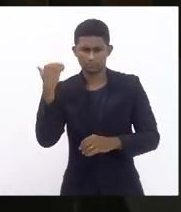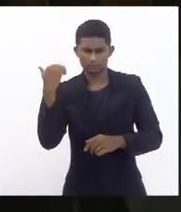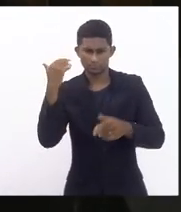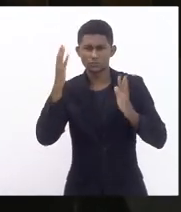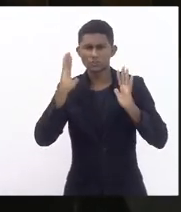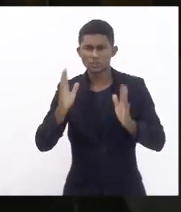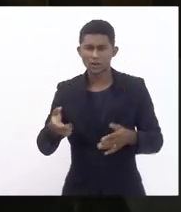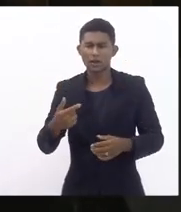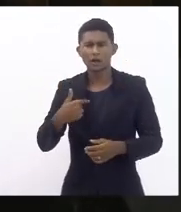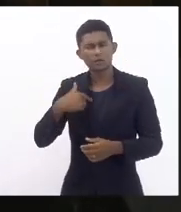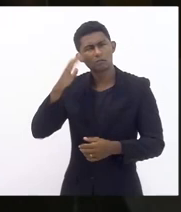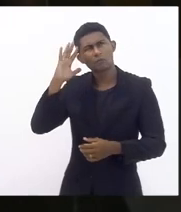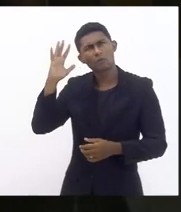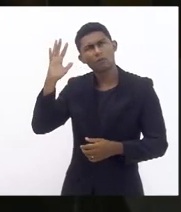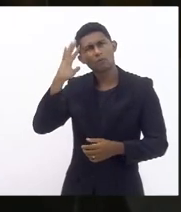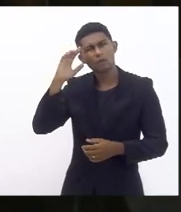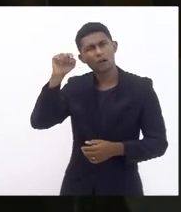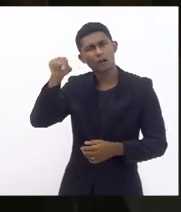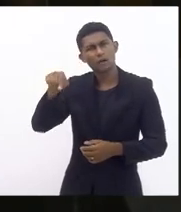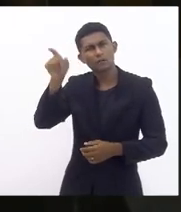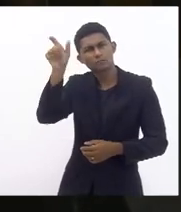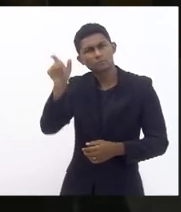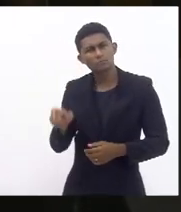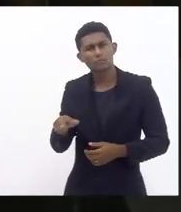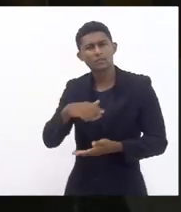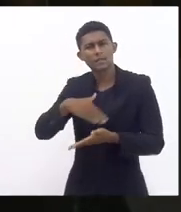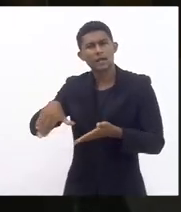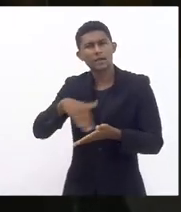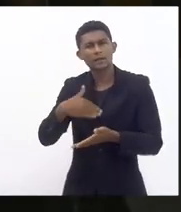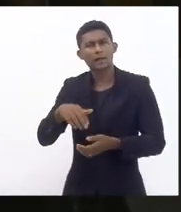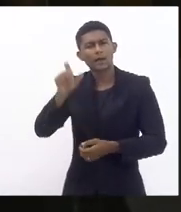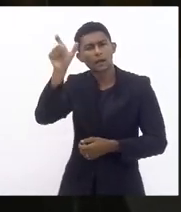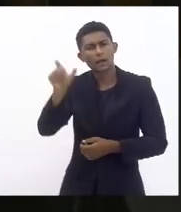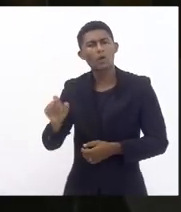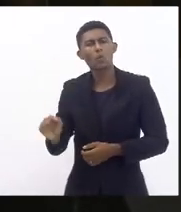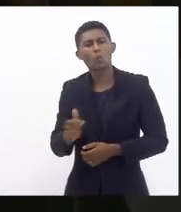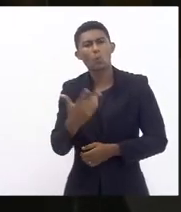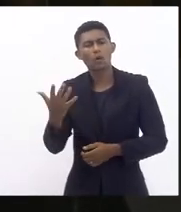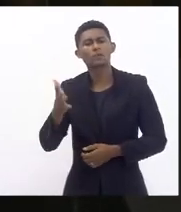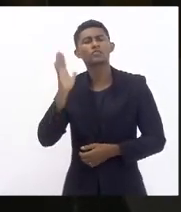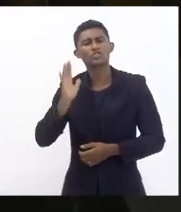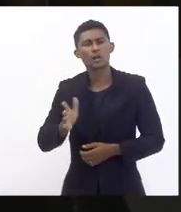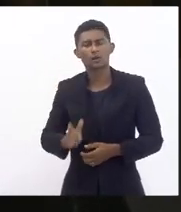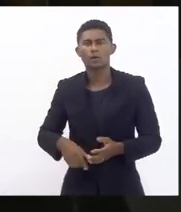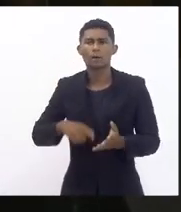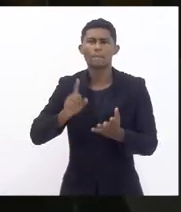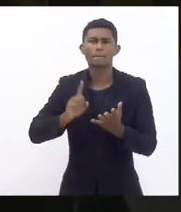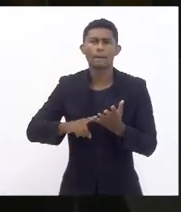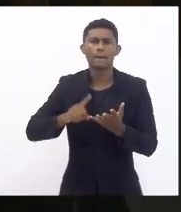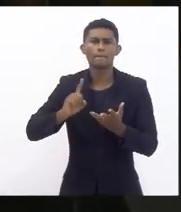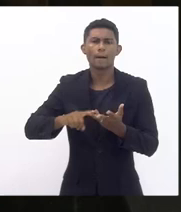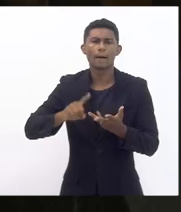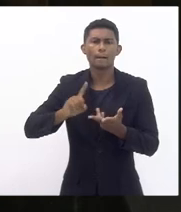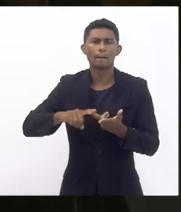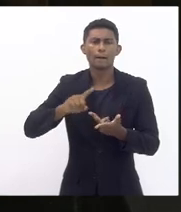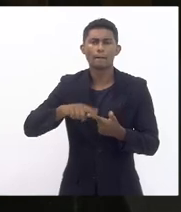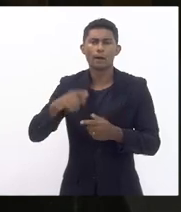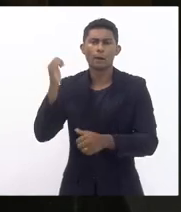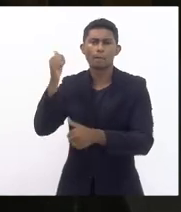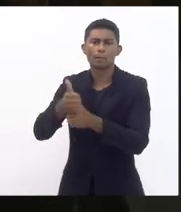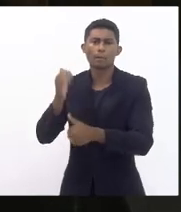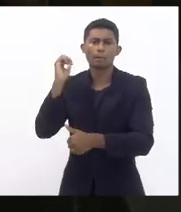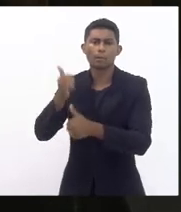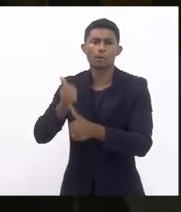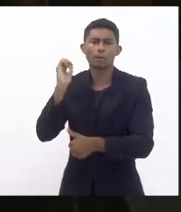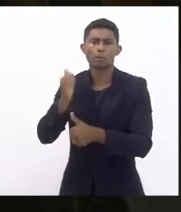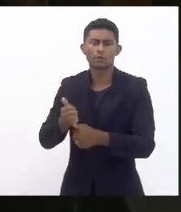foram 5 secretários. 5. Que política de desenvolvimento